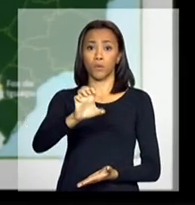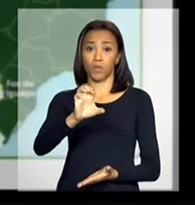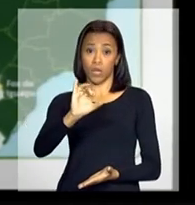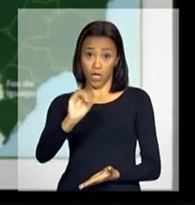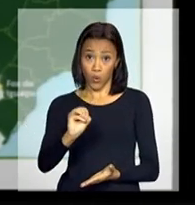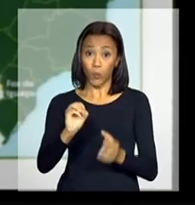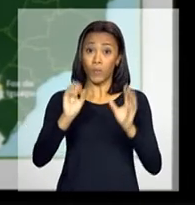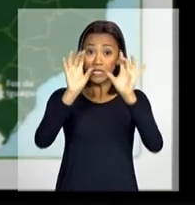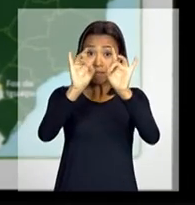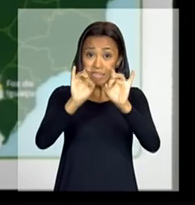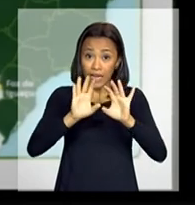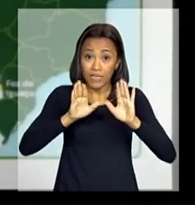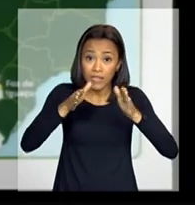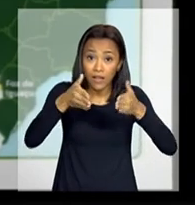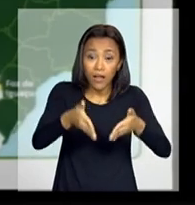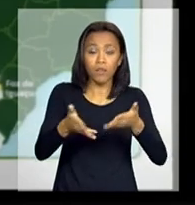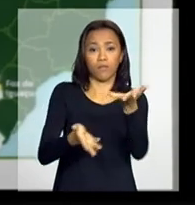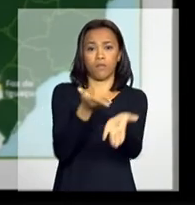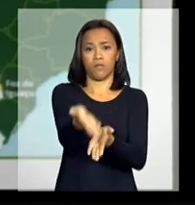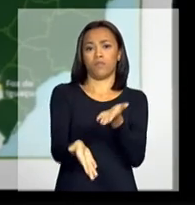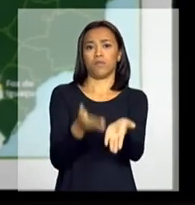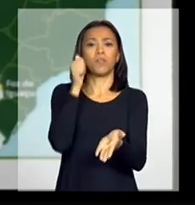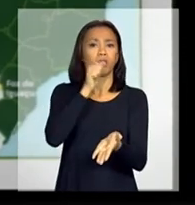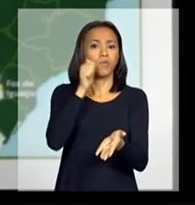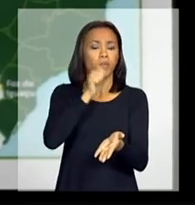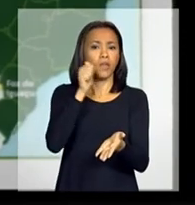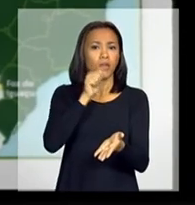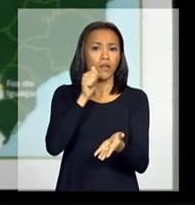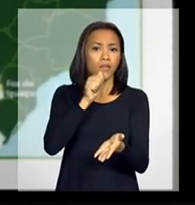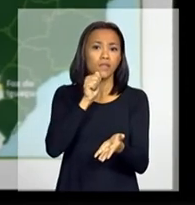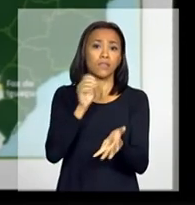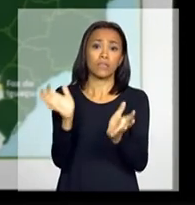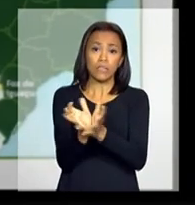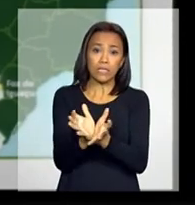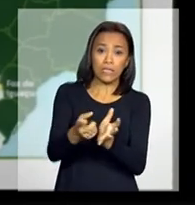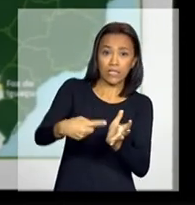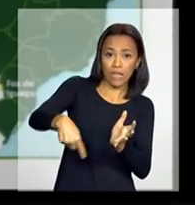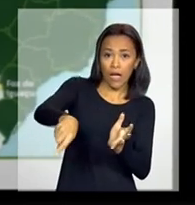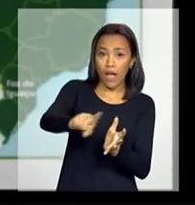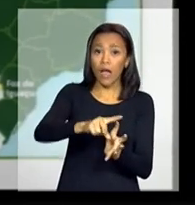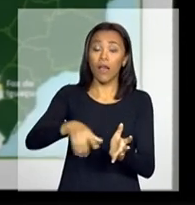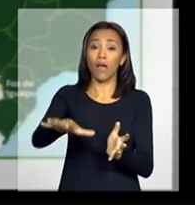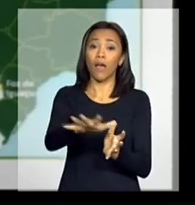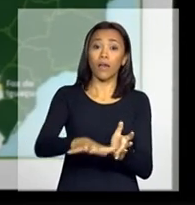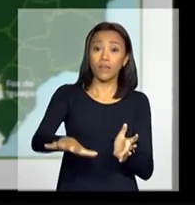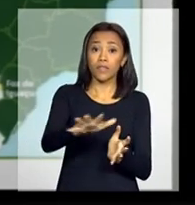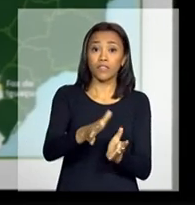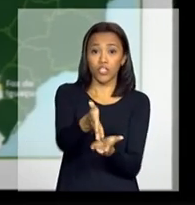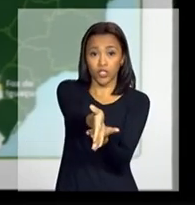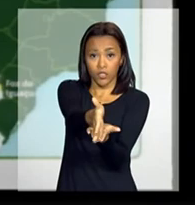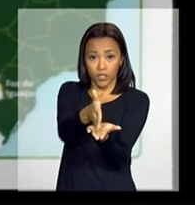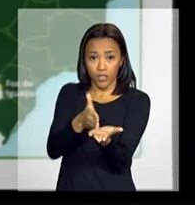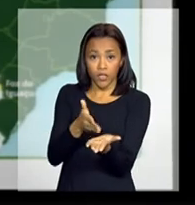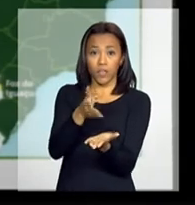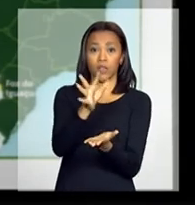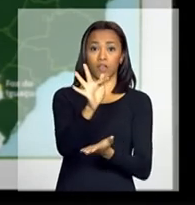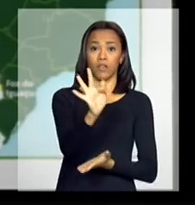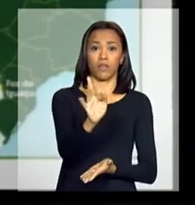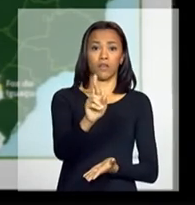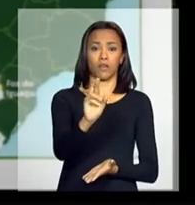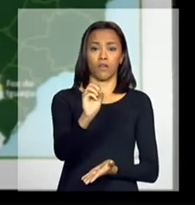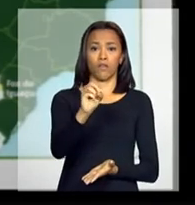de atendimento às mulheres nas áreas de fronteiras secas de nosso país o